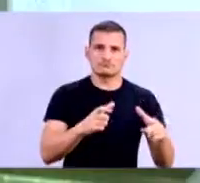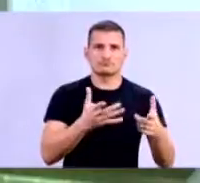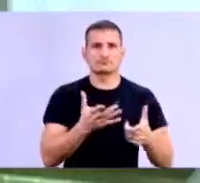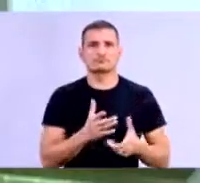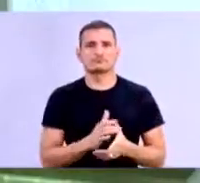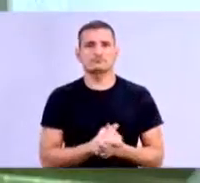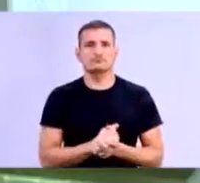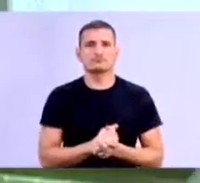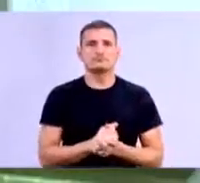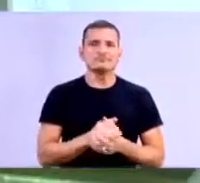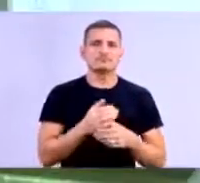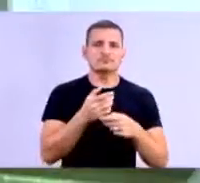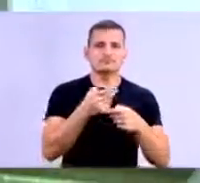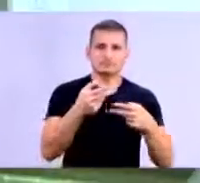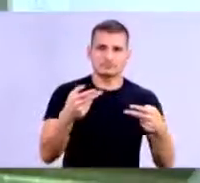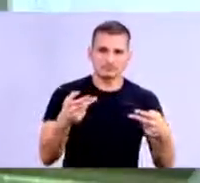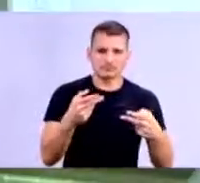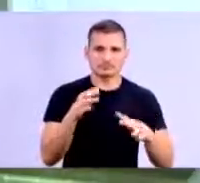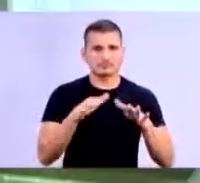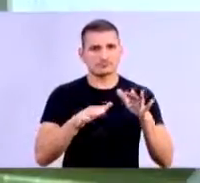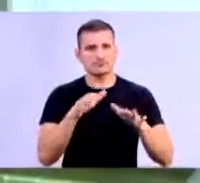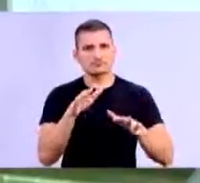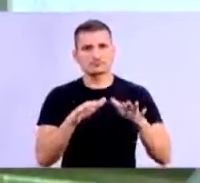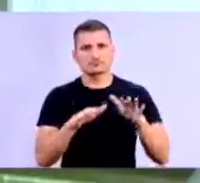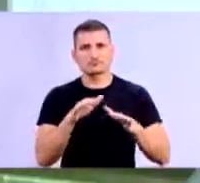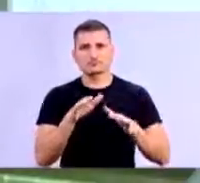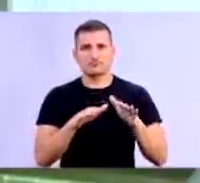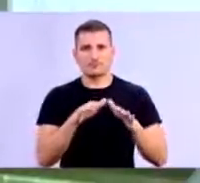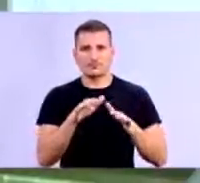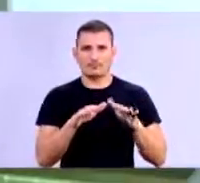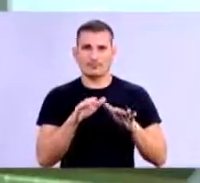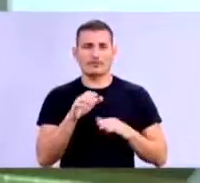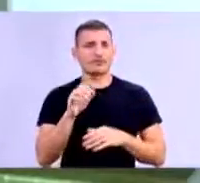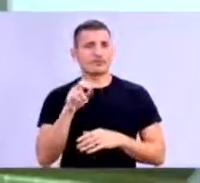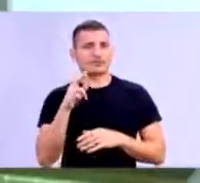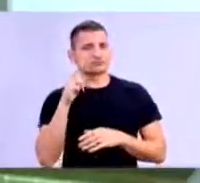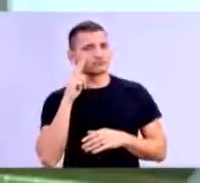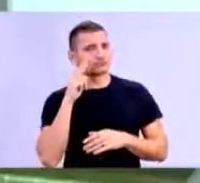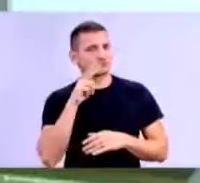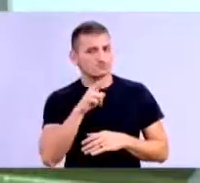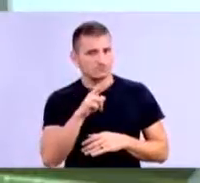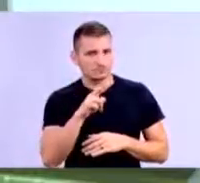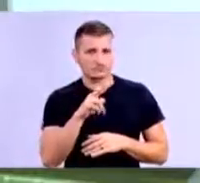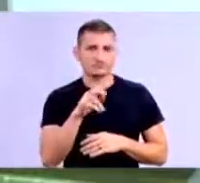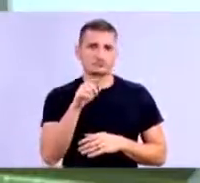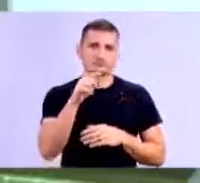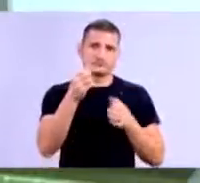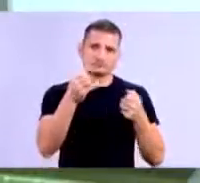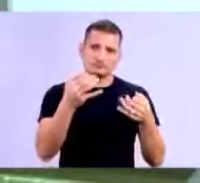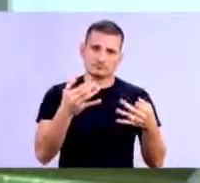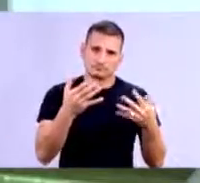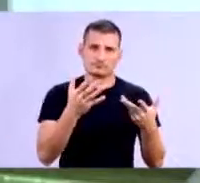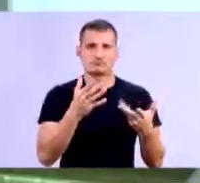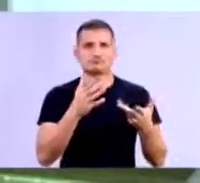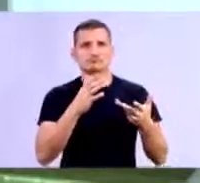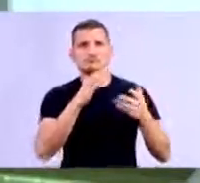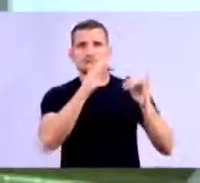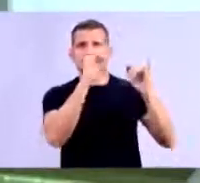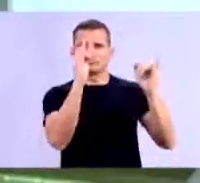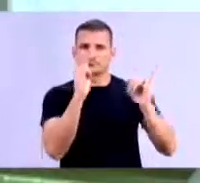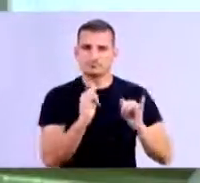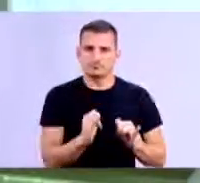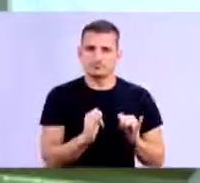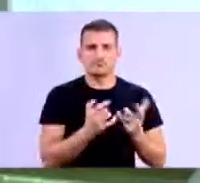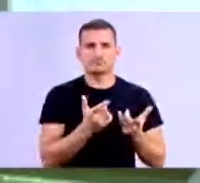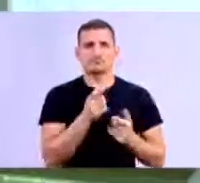um determinado objeto, de acordo com o ponto de vista do observador. Se você vai descrever uma paisagem, se você vai descrever